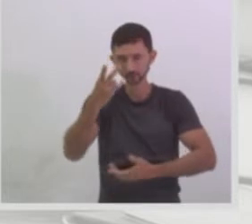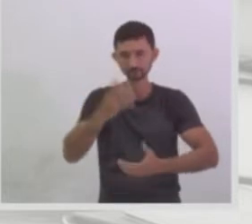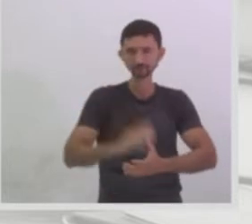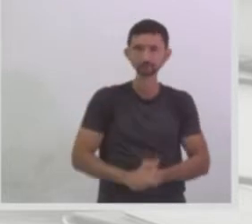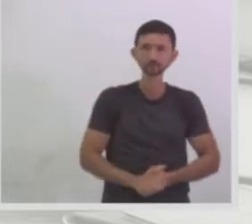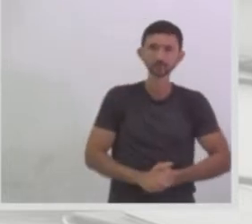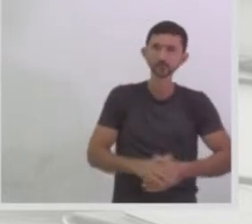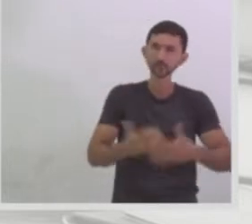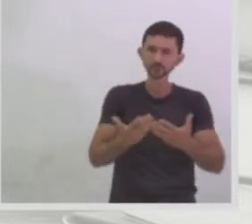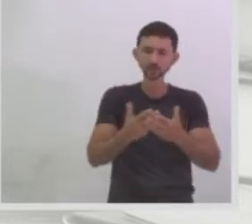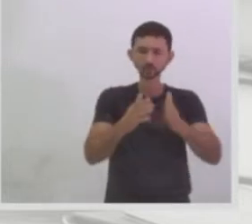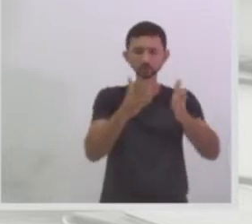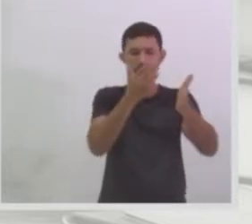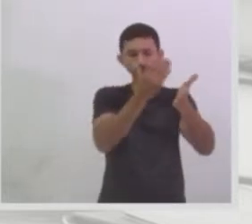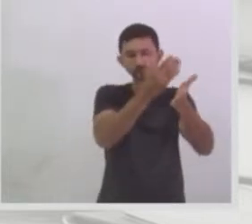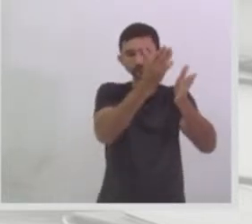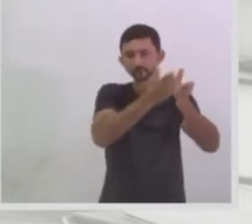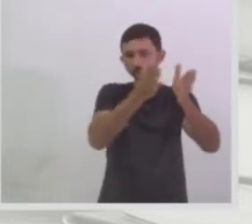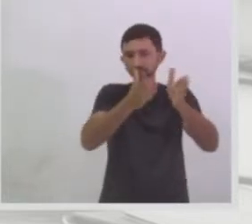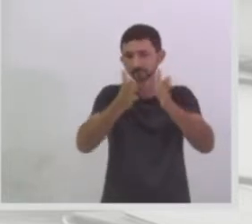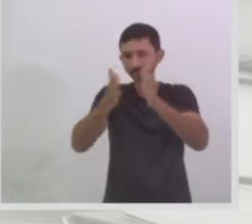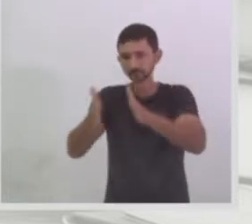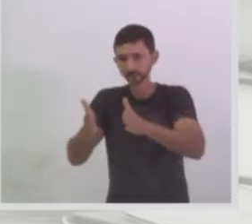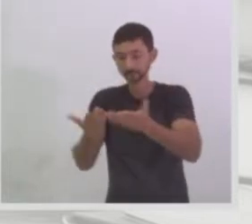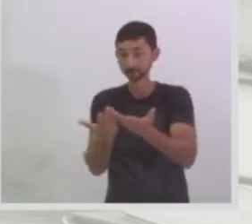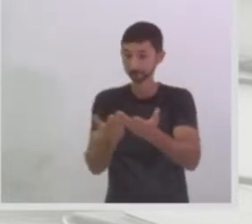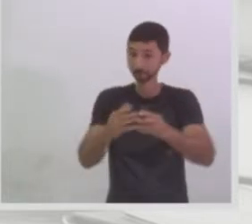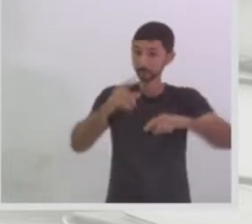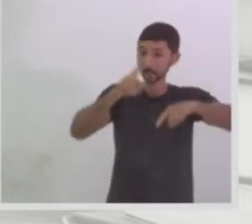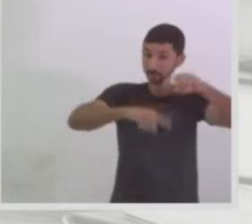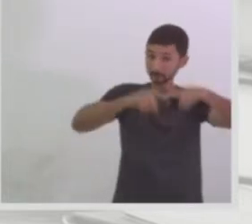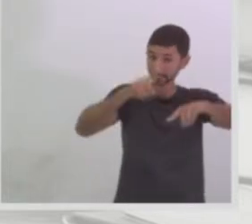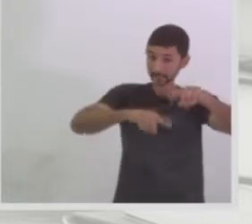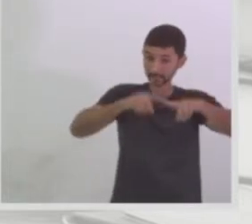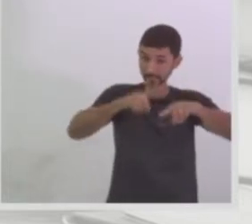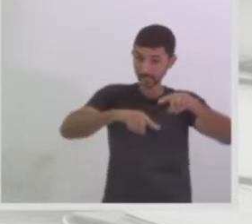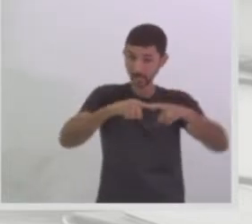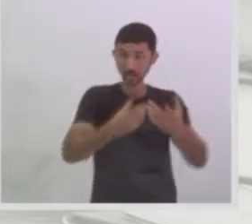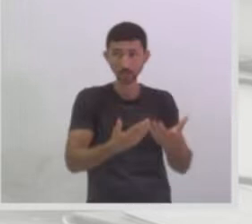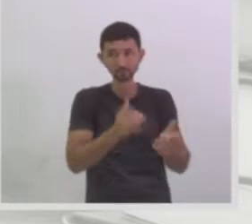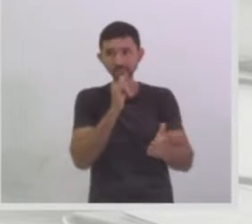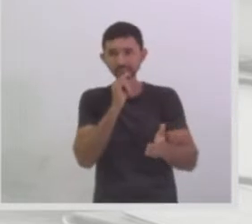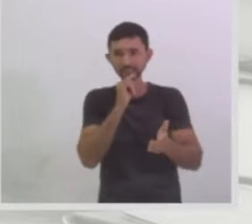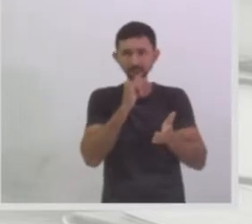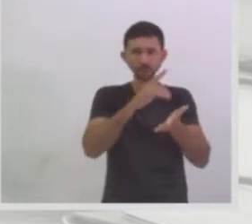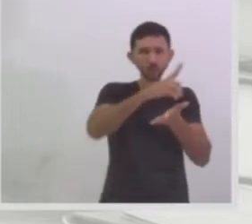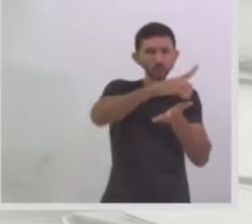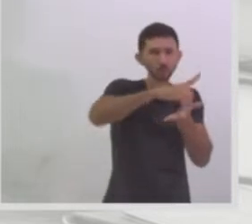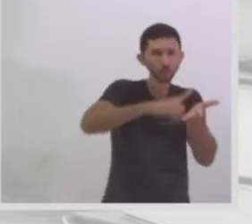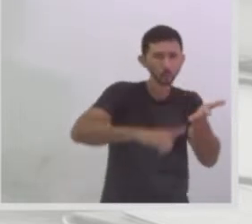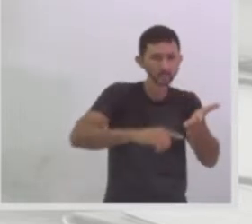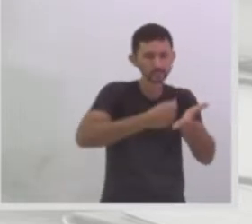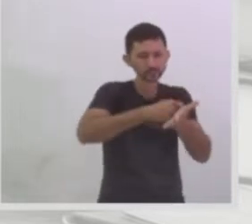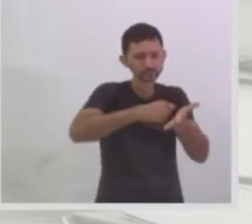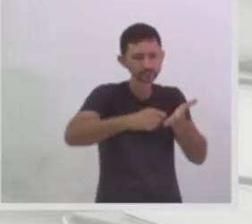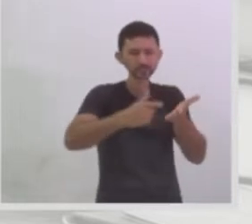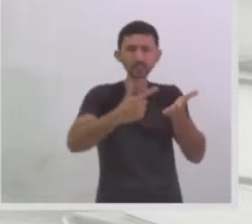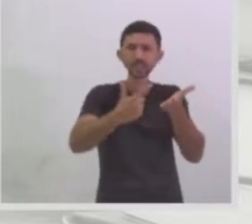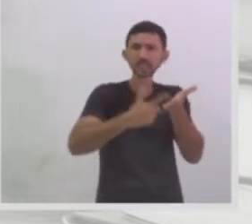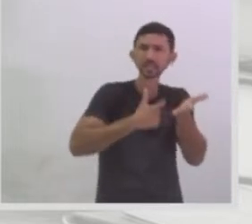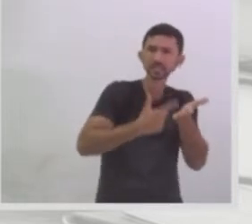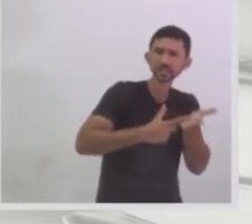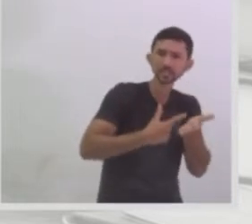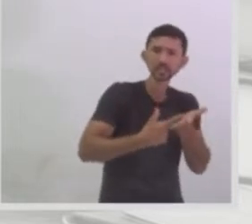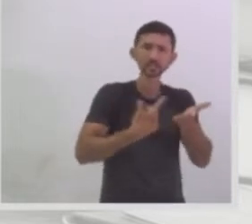históricas, classificadas em fontes históricas materiais, né, do tipo documentos escritos, livros,